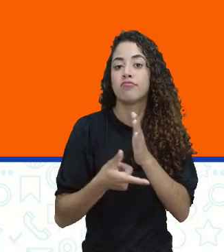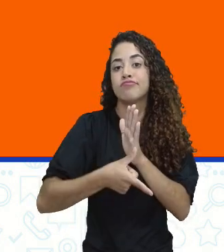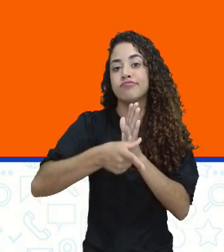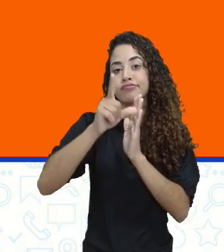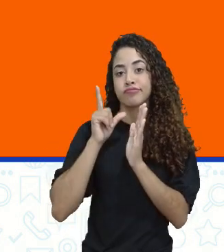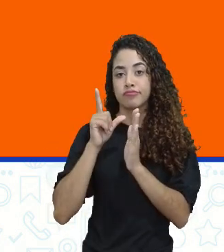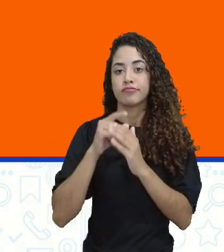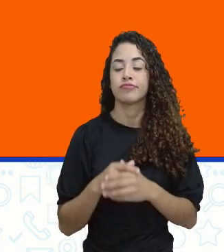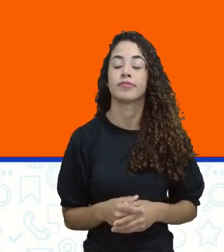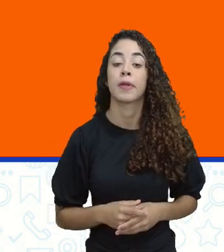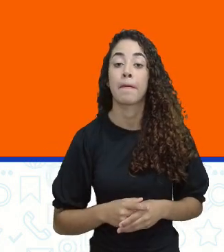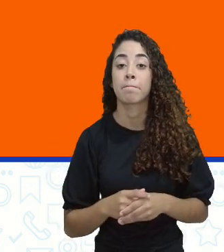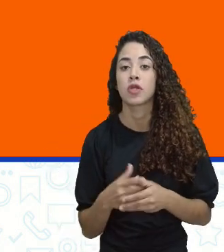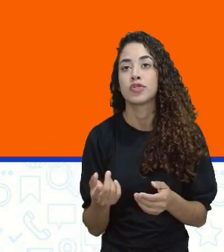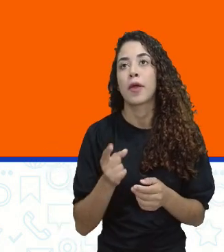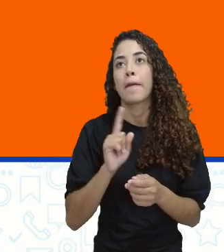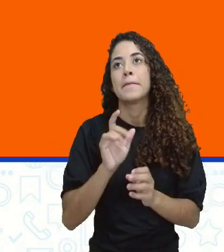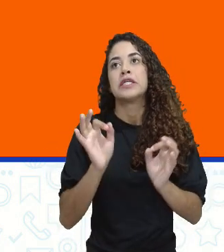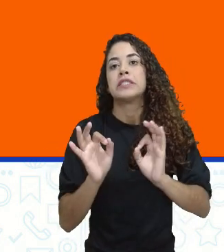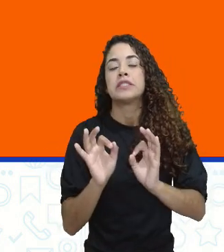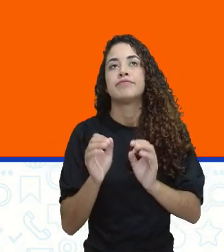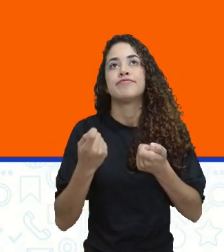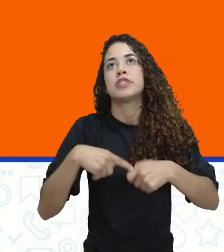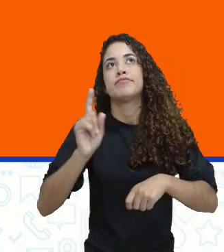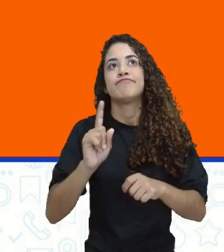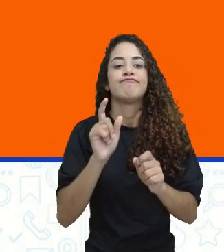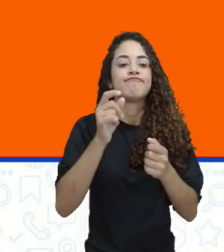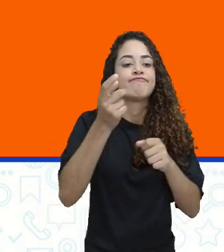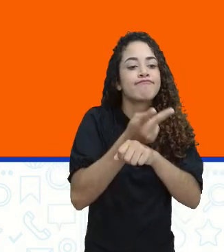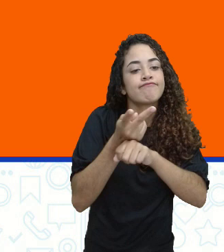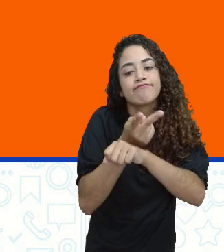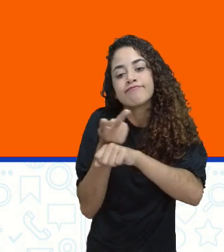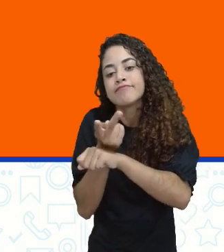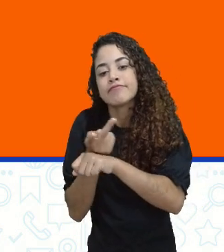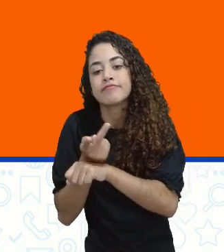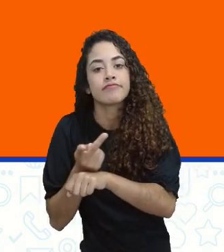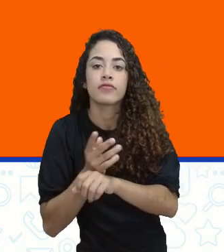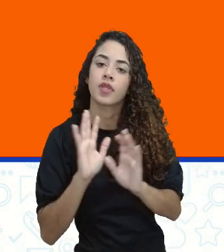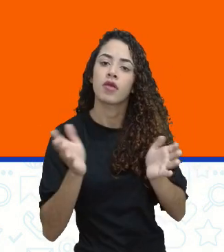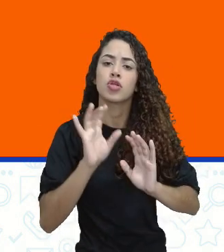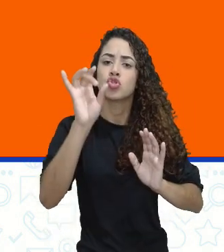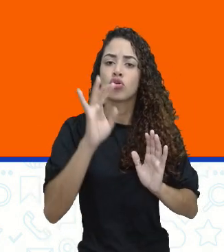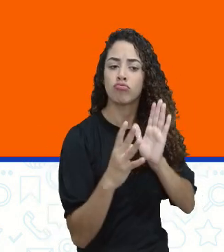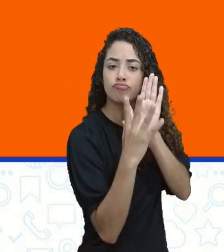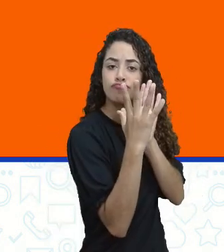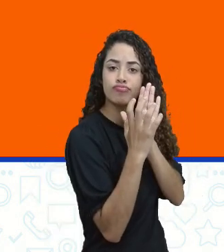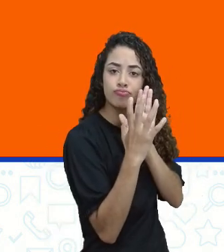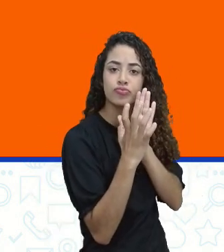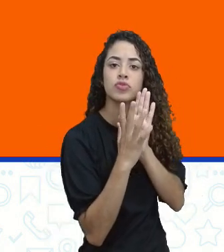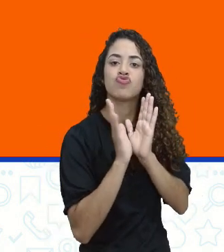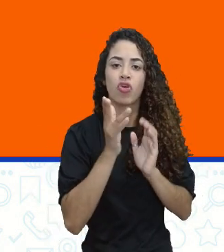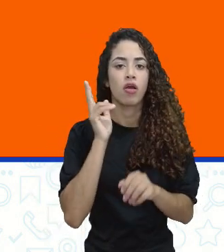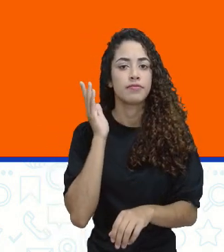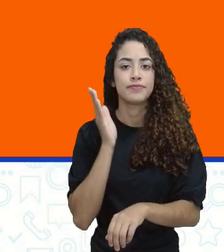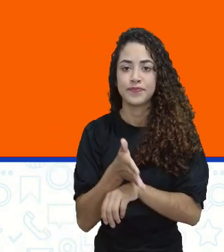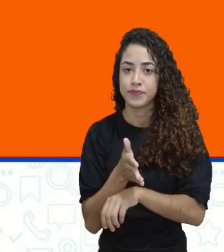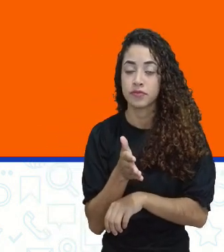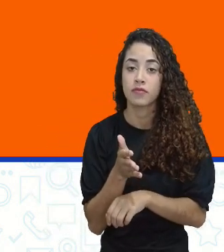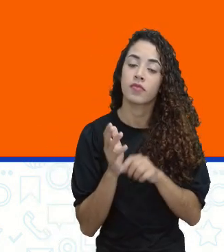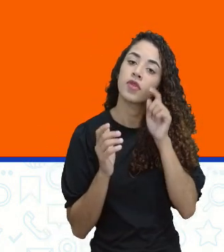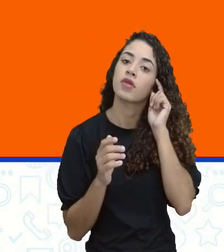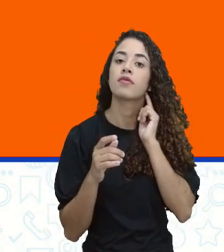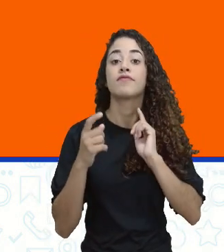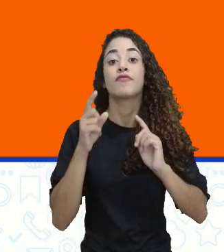ó. E aí você não precisa nem ficar procurando. Então, só escanear. Lá vocês vão poder ver o que eu falei aqui